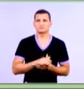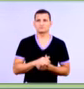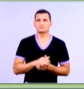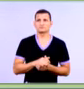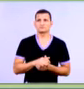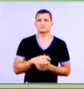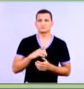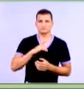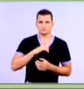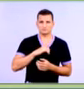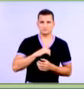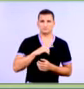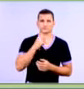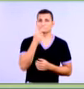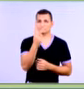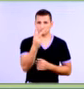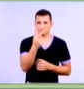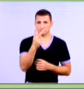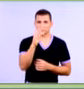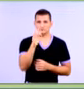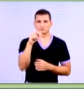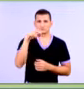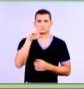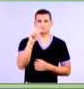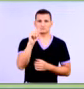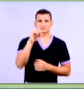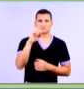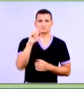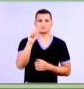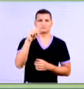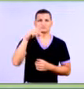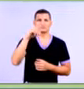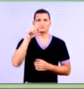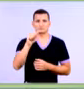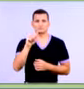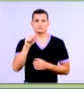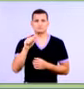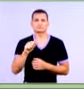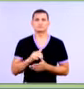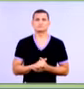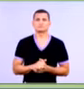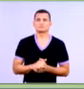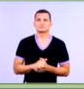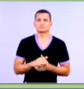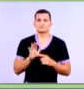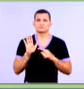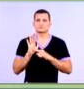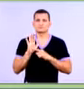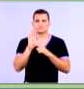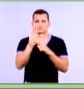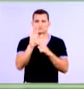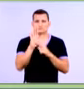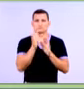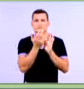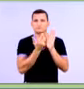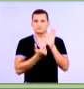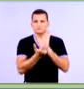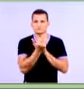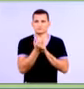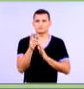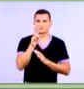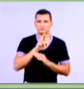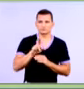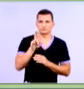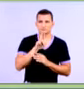duplamente encadeada, que eu tenho quem é o anterior e quem é o próximo. Então, na minha representação, olha, eu utilizo